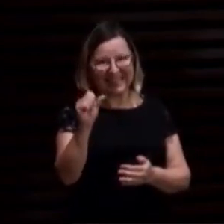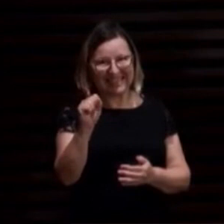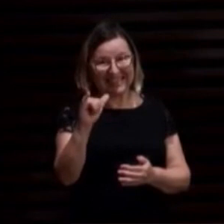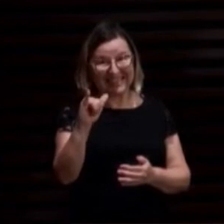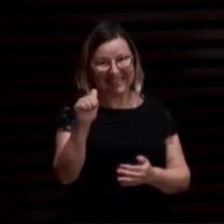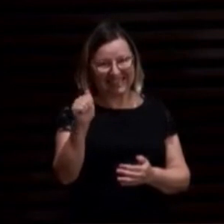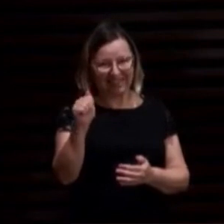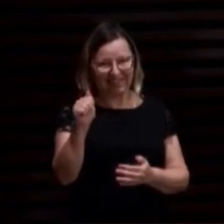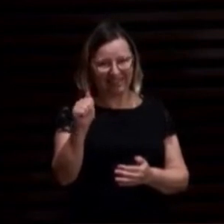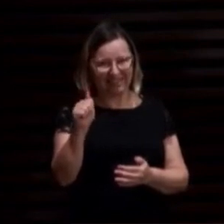É uma azia que dá no sujeito